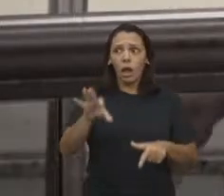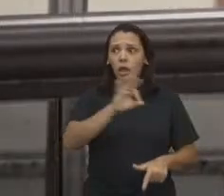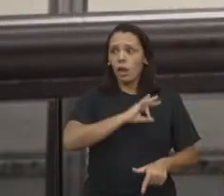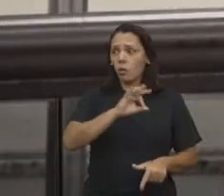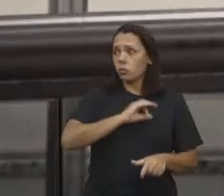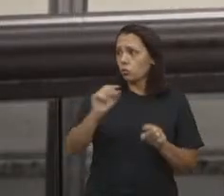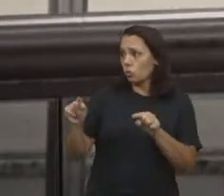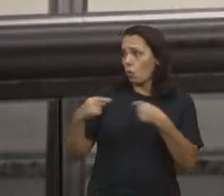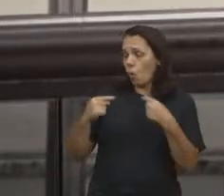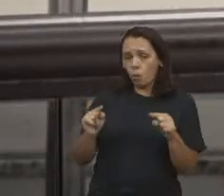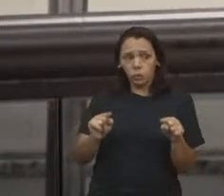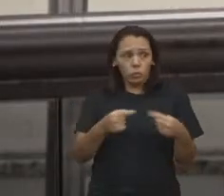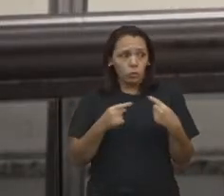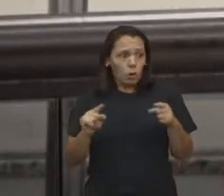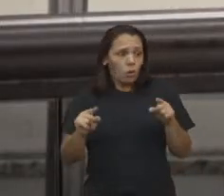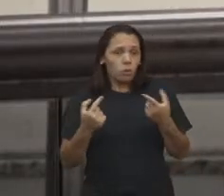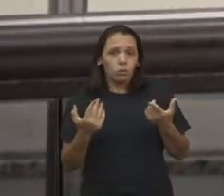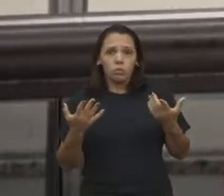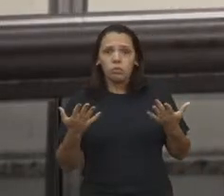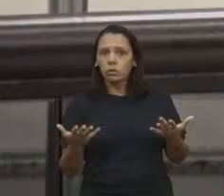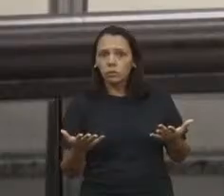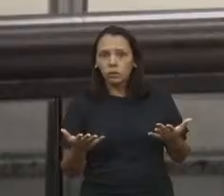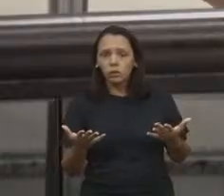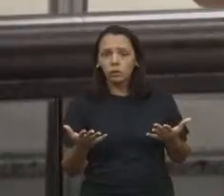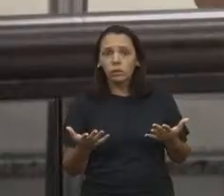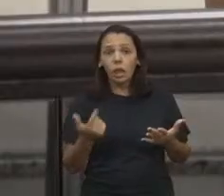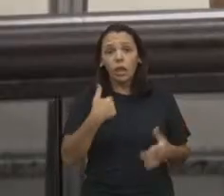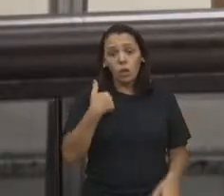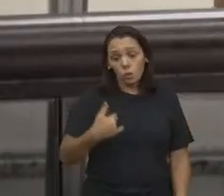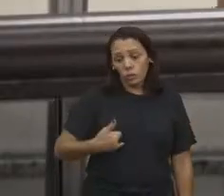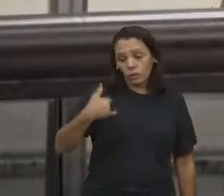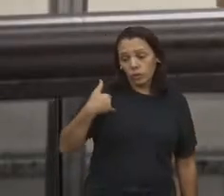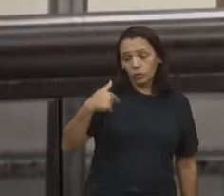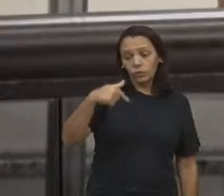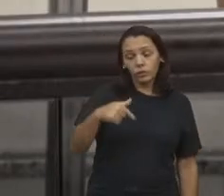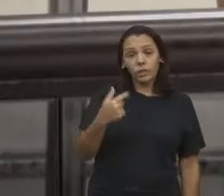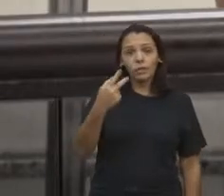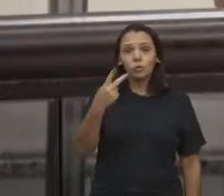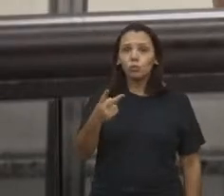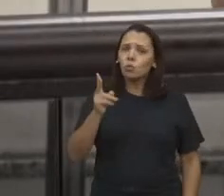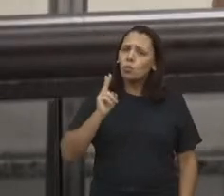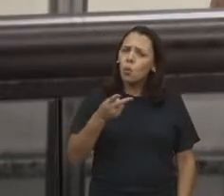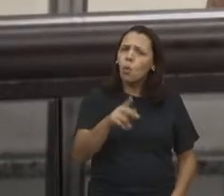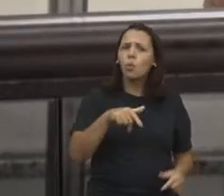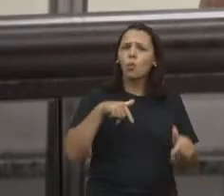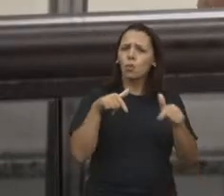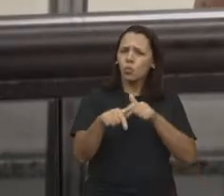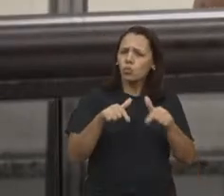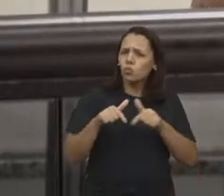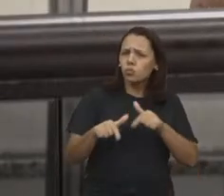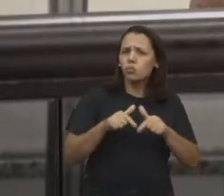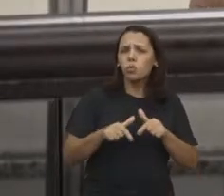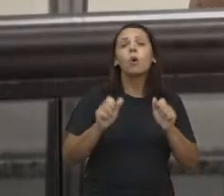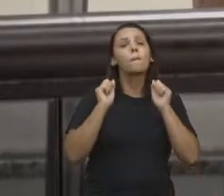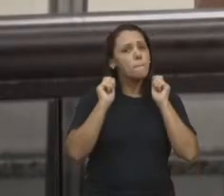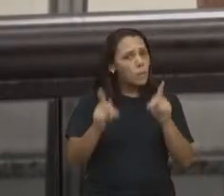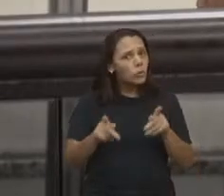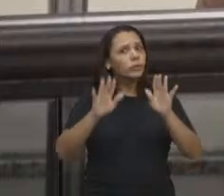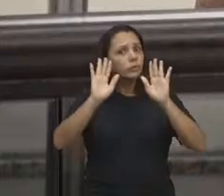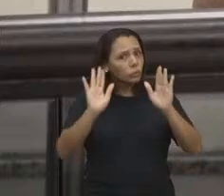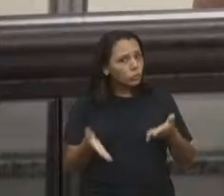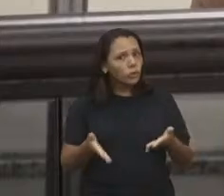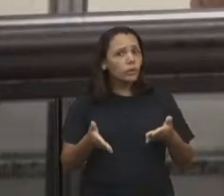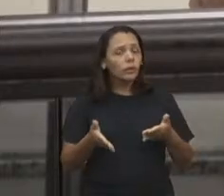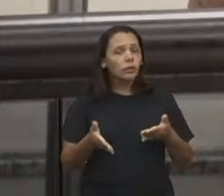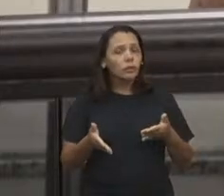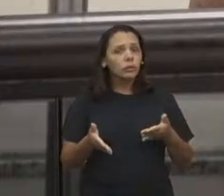está todo mundo atrás de você. Então, eu estou com 72 anos, continuo trabalhando, sou aposentado,